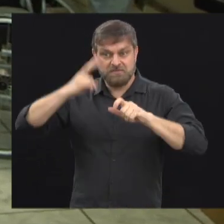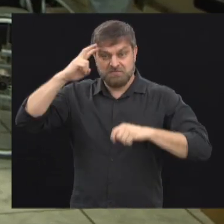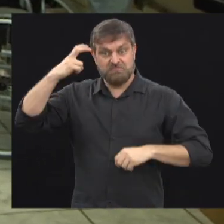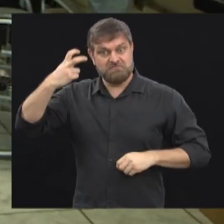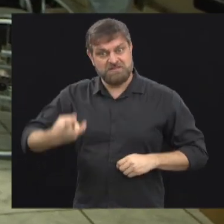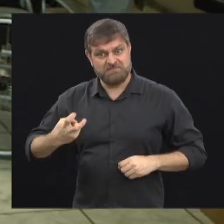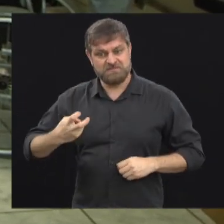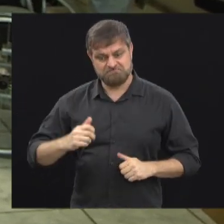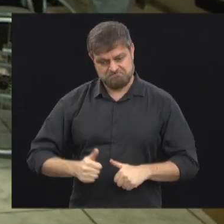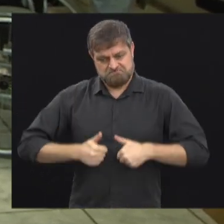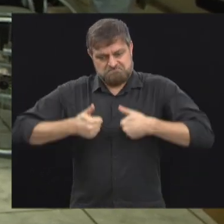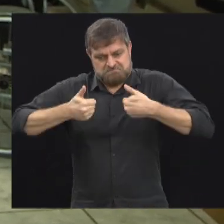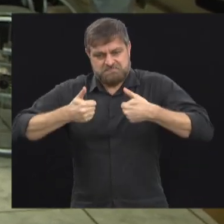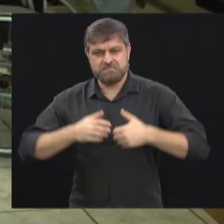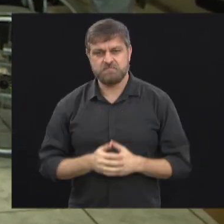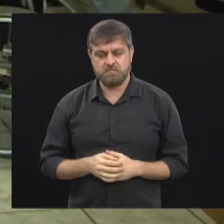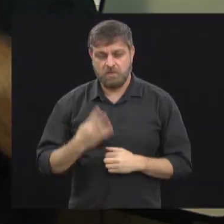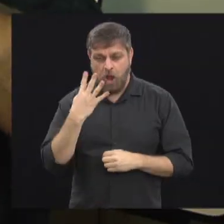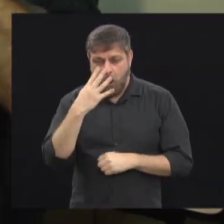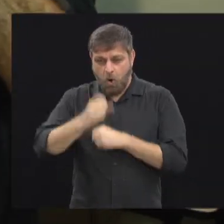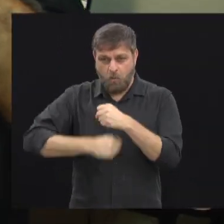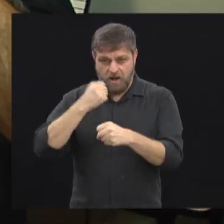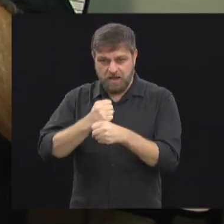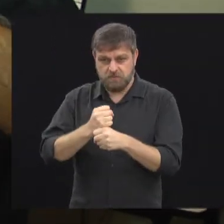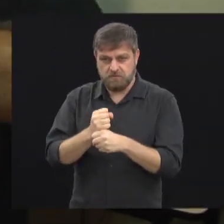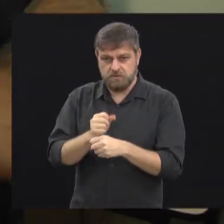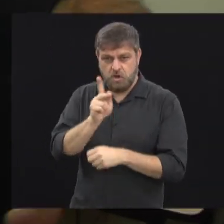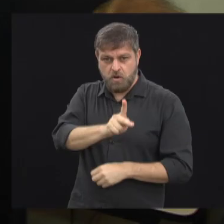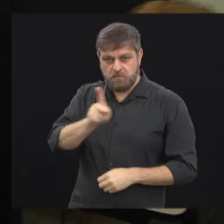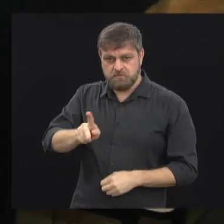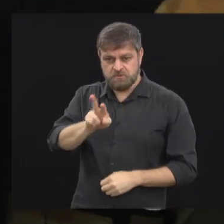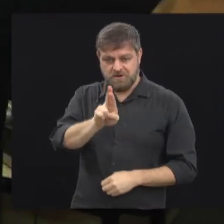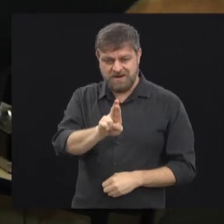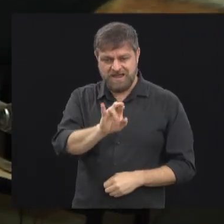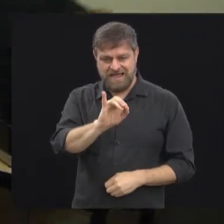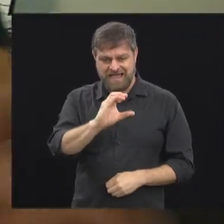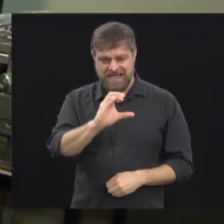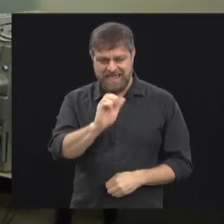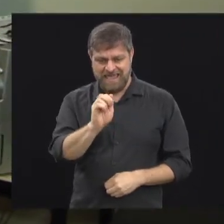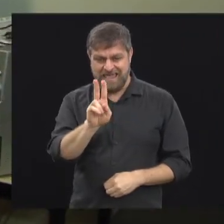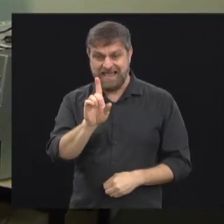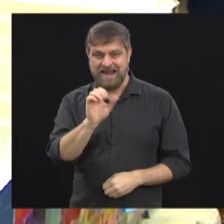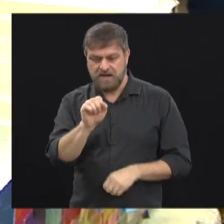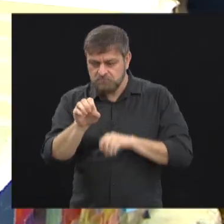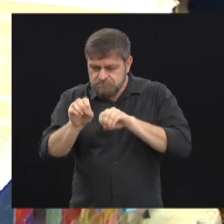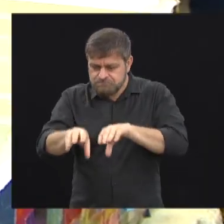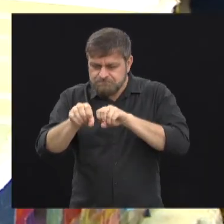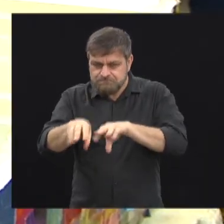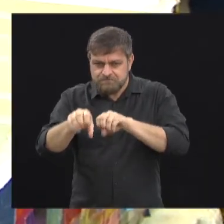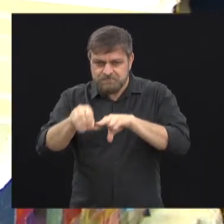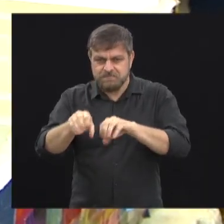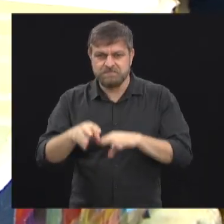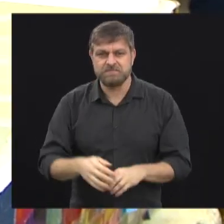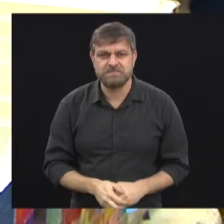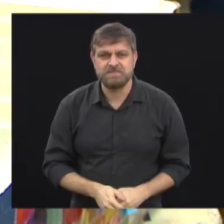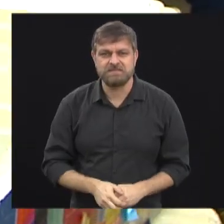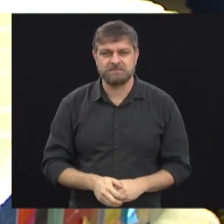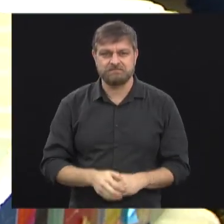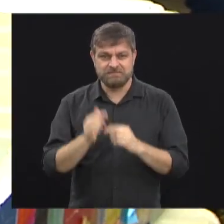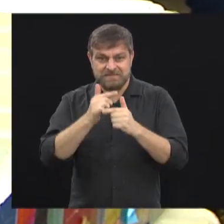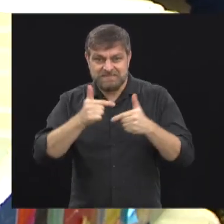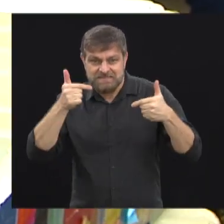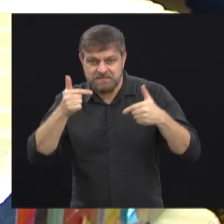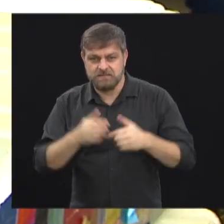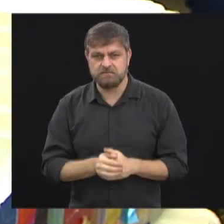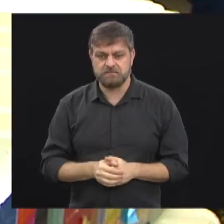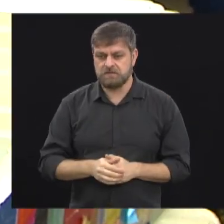deficiência. Há 4 anos, o professor Ricardo dá aulas de musicalização na Sorri Campinas. O projeto